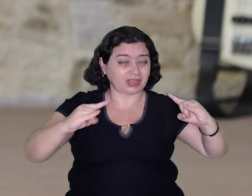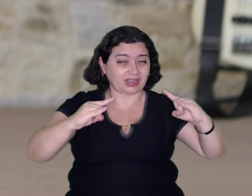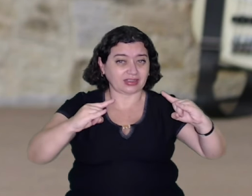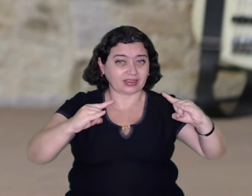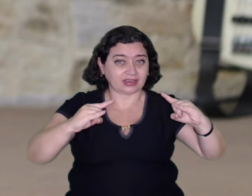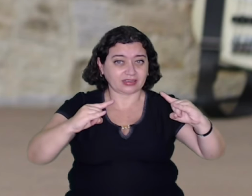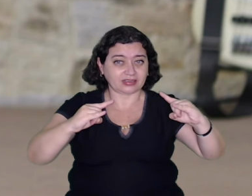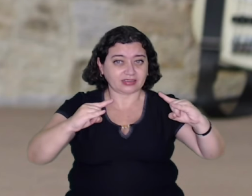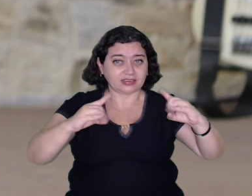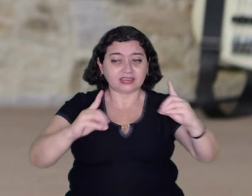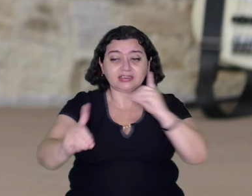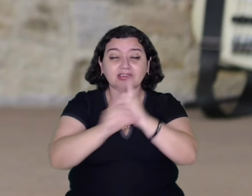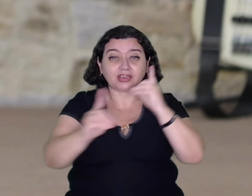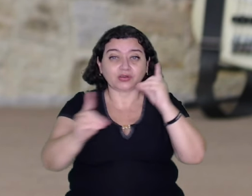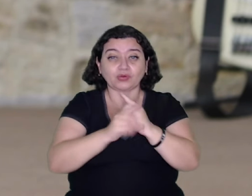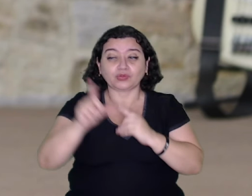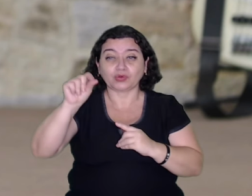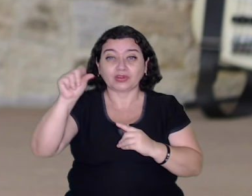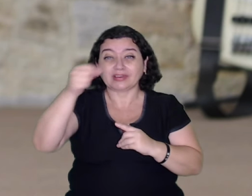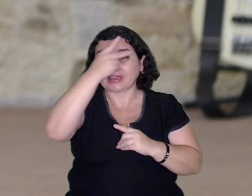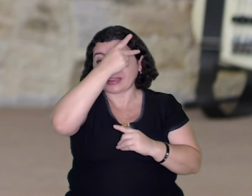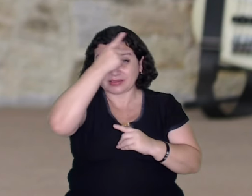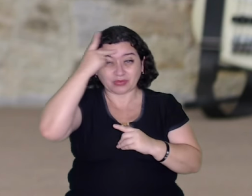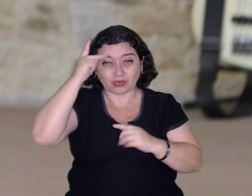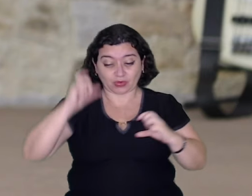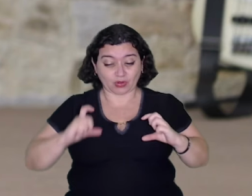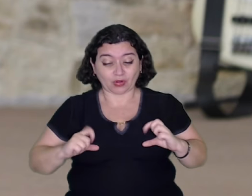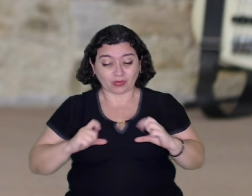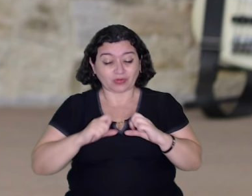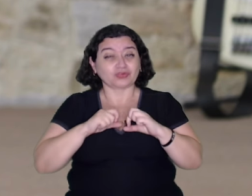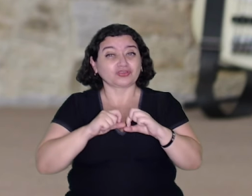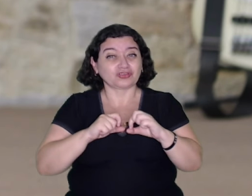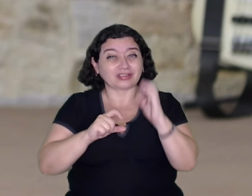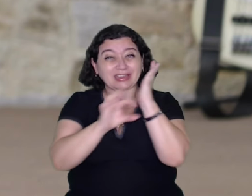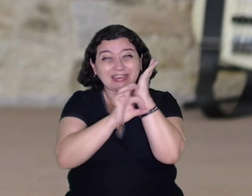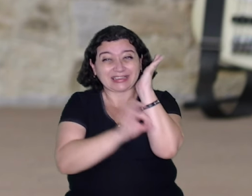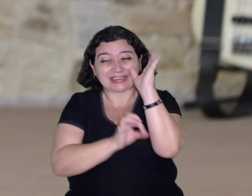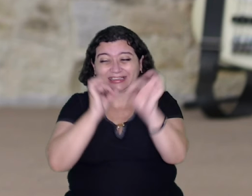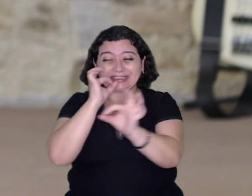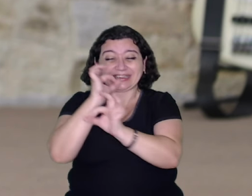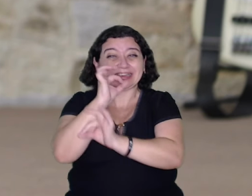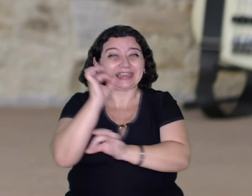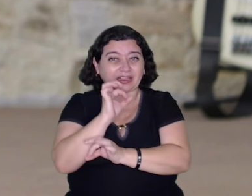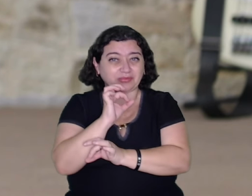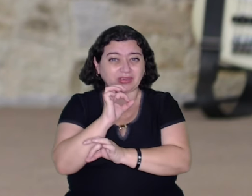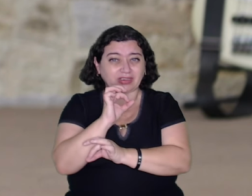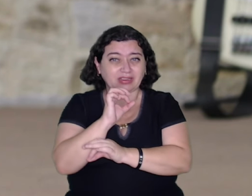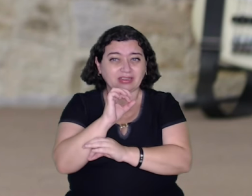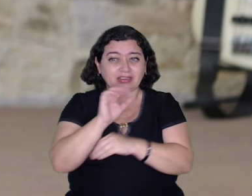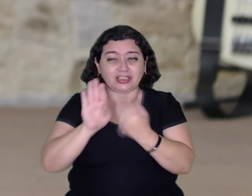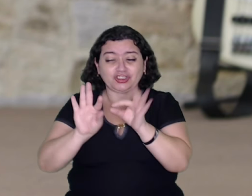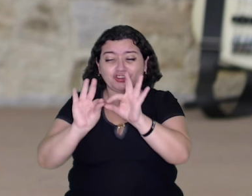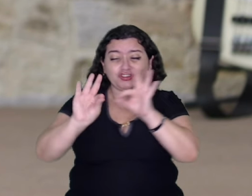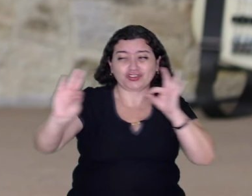10 leprosos, os quais pararam de longe e levantaram a voz,